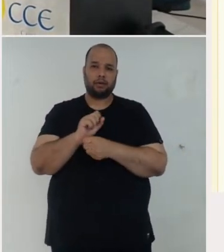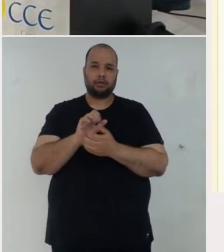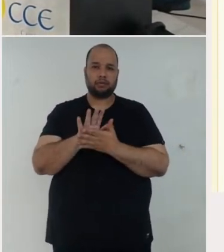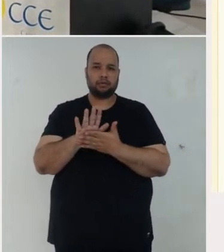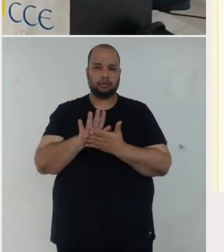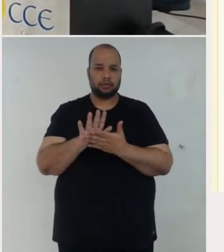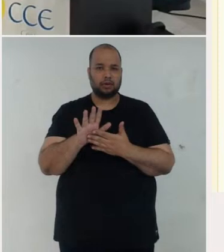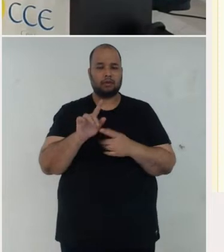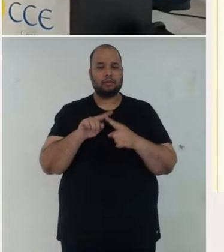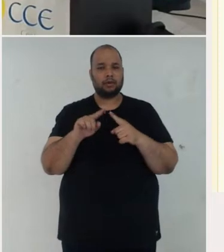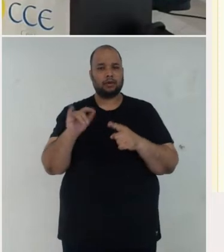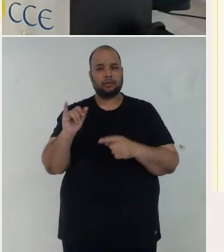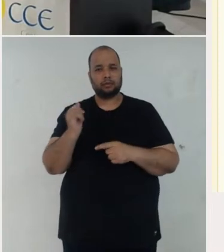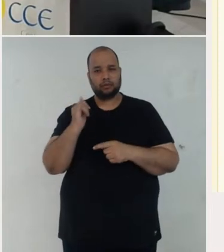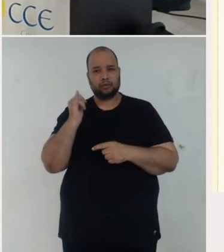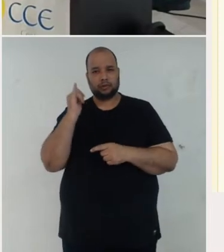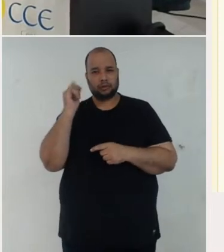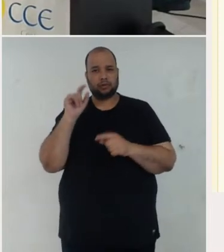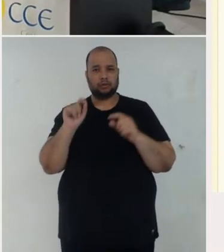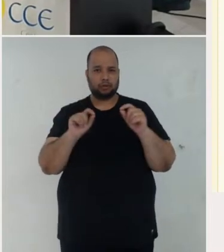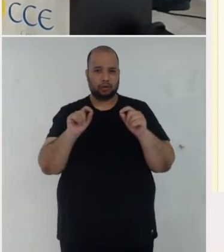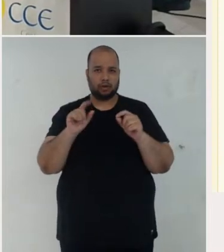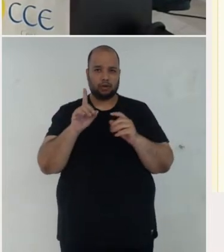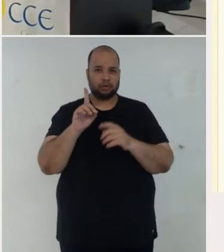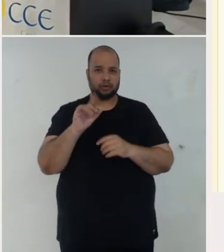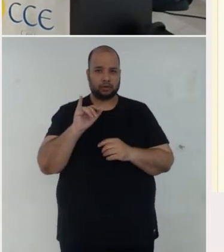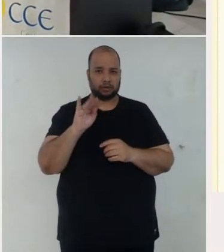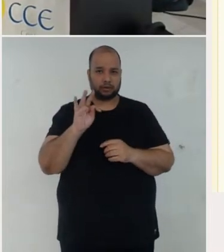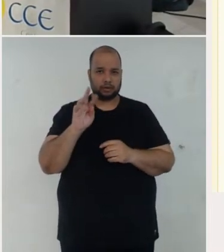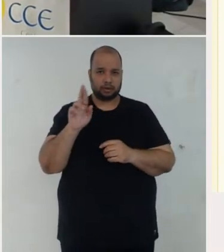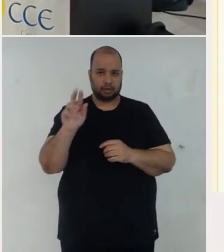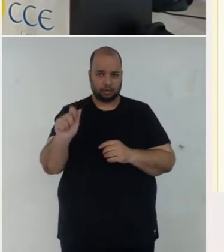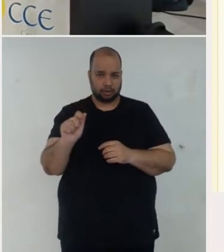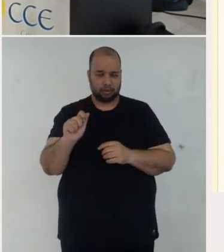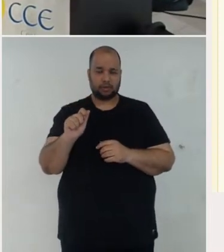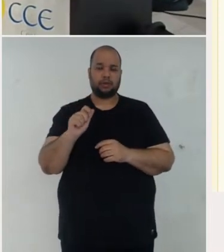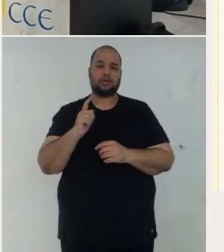falar uma coisa importante, que com o tempo o DITRA passou a ser